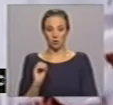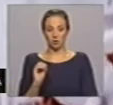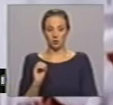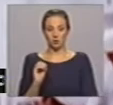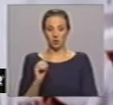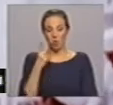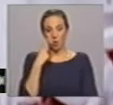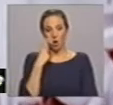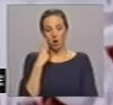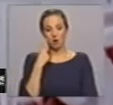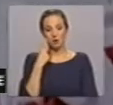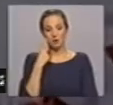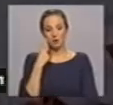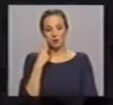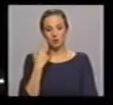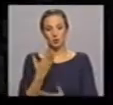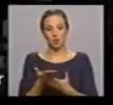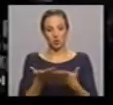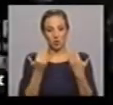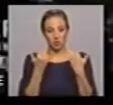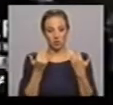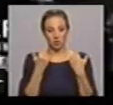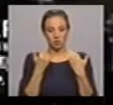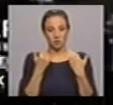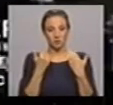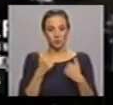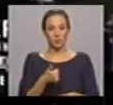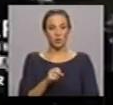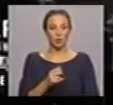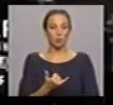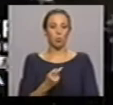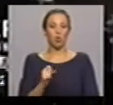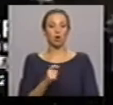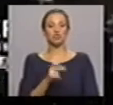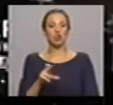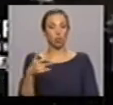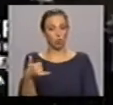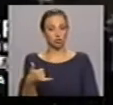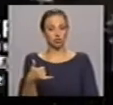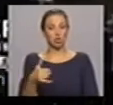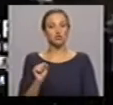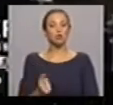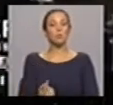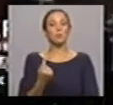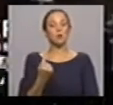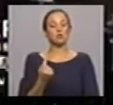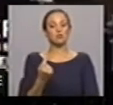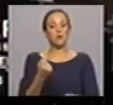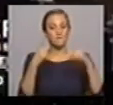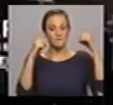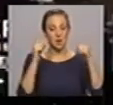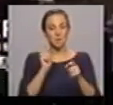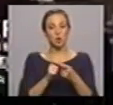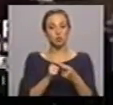seja dado precisamente pelas Voyager, neste caso a Voyager 2. E foram também as primeiras missões a fotografarem de perto